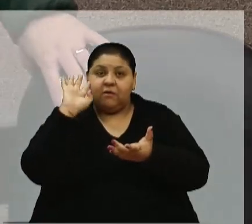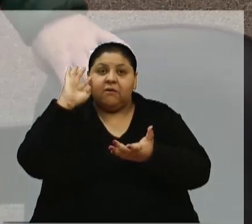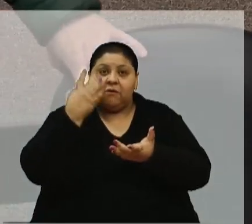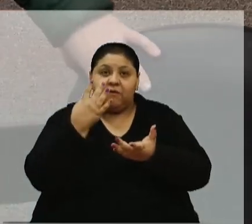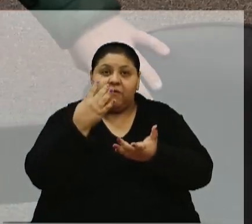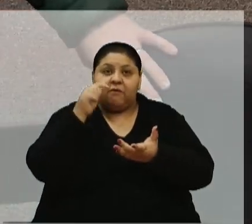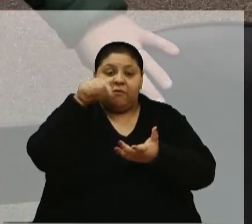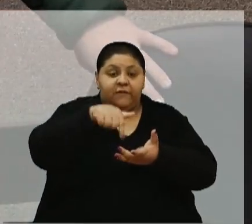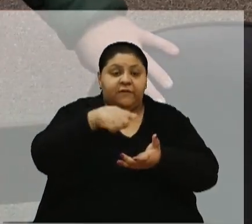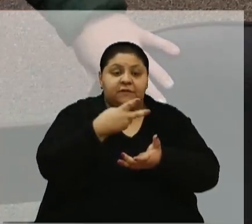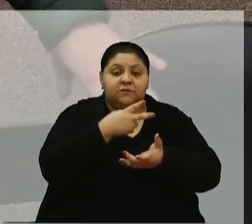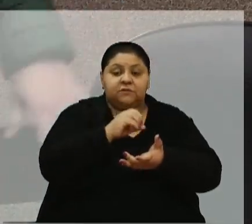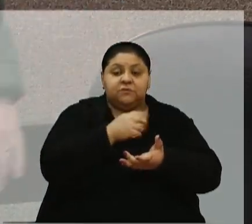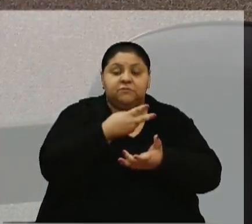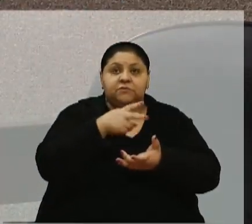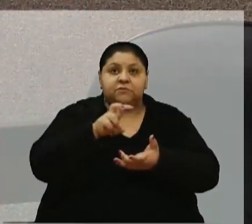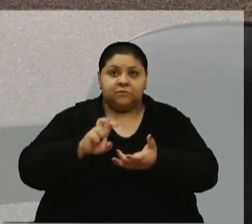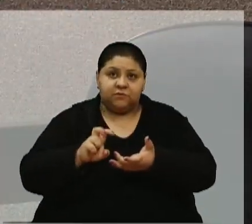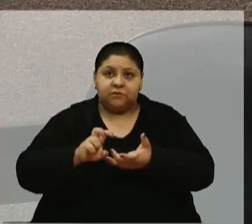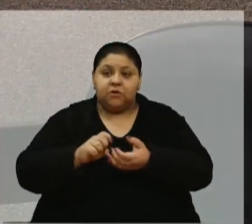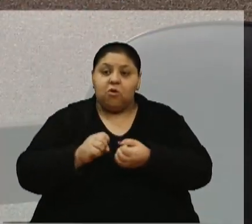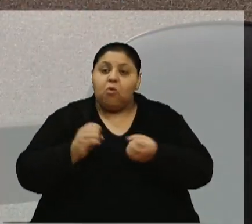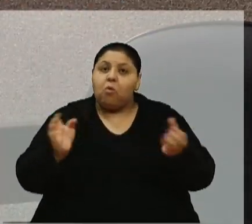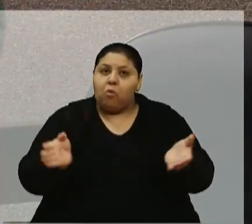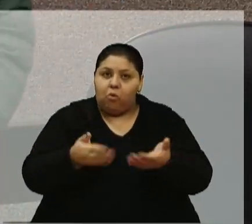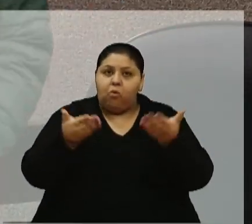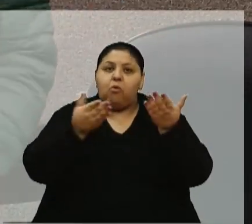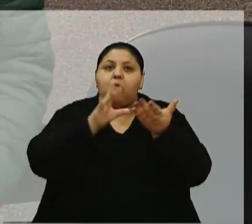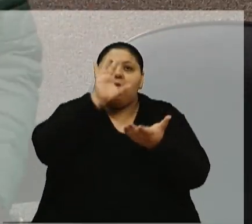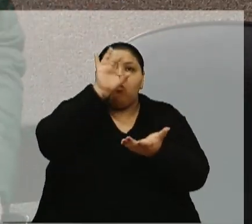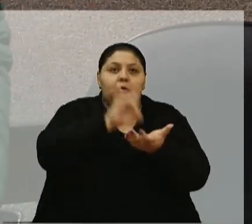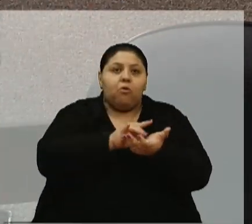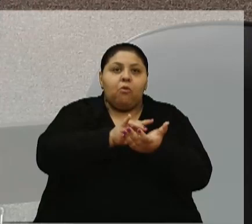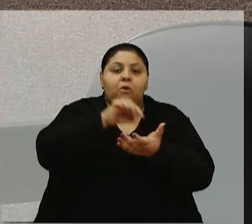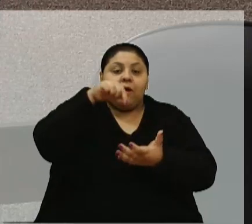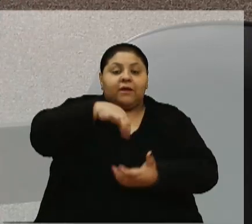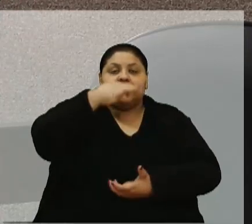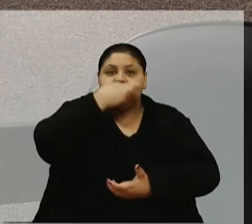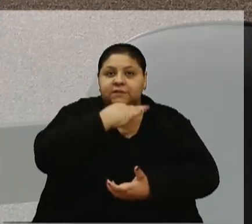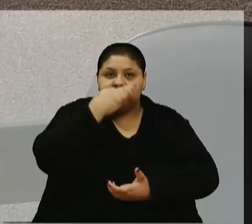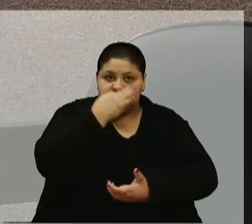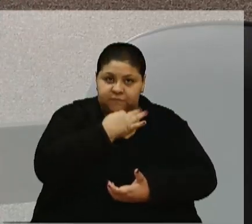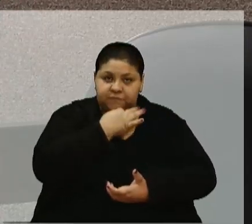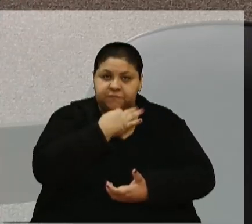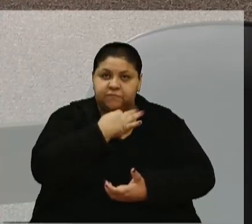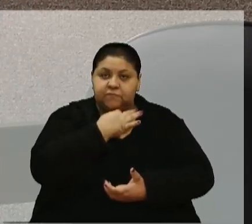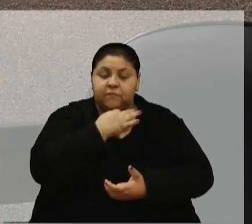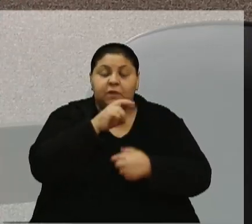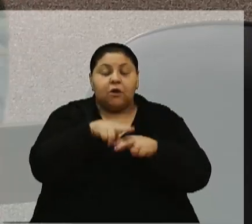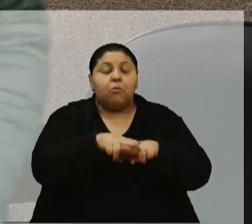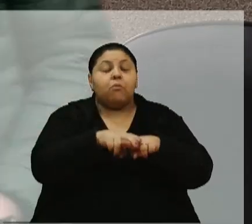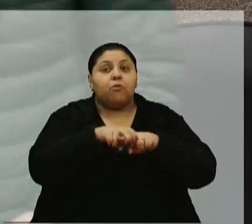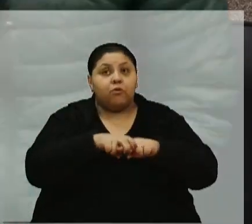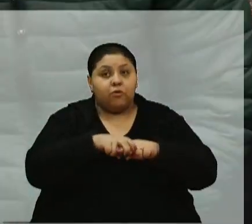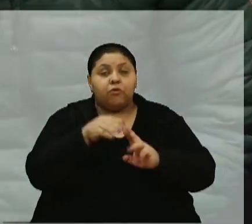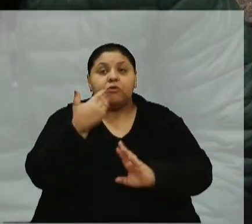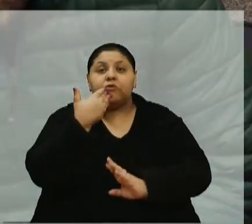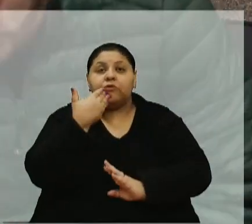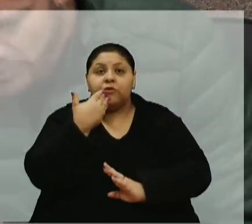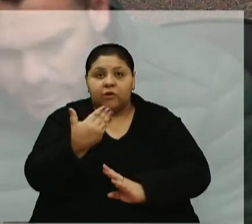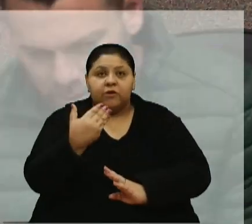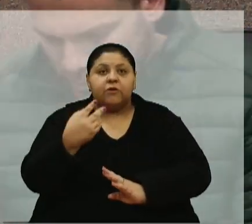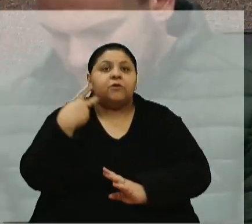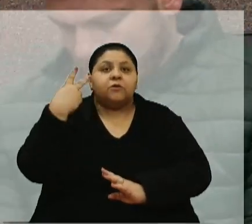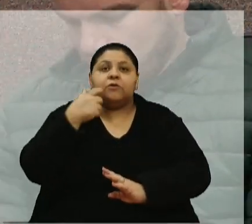edição 2025, o evento está consolidado no município de Caxias do Sul. Portanto, solicitamos aos